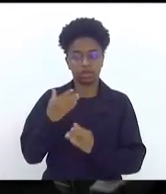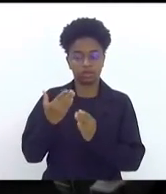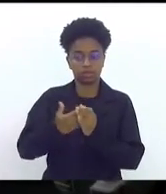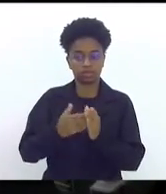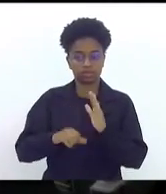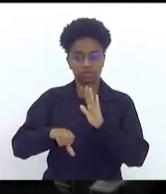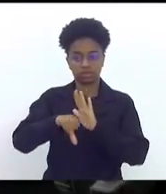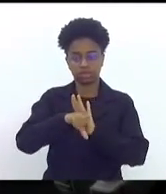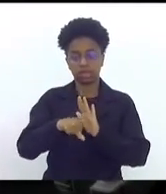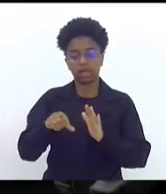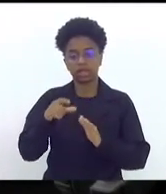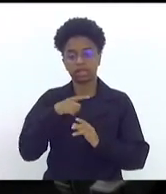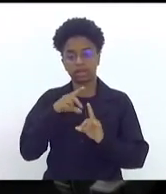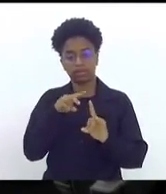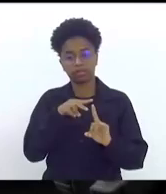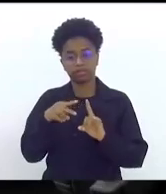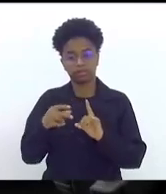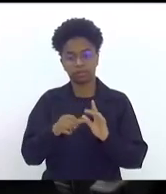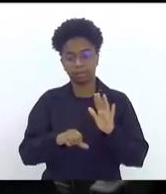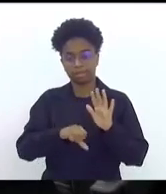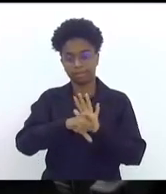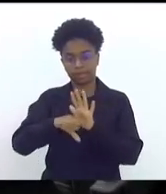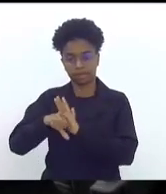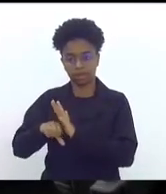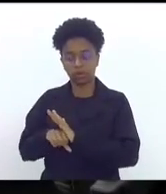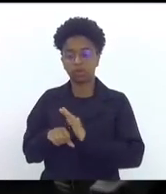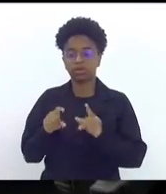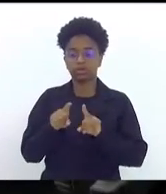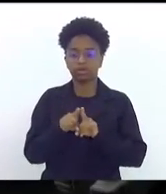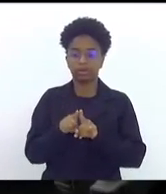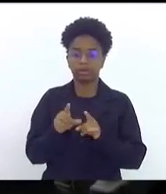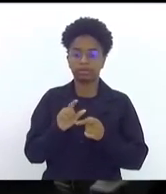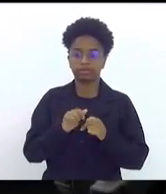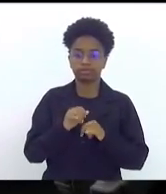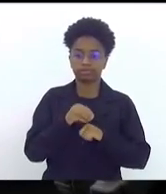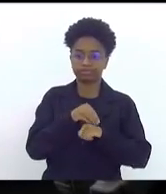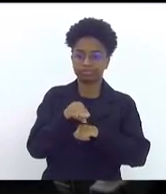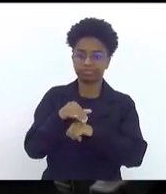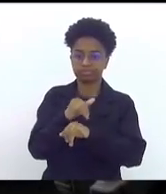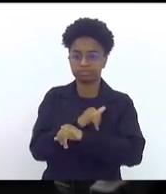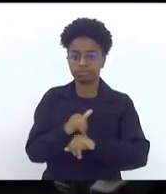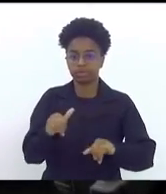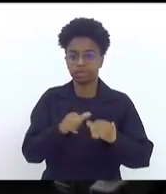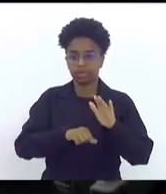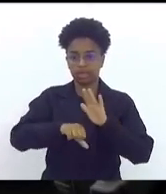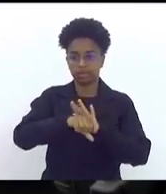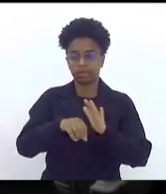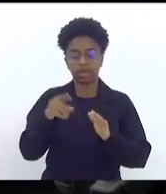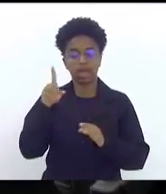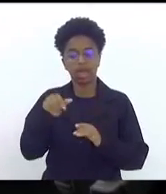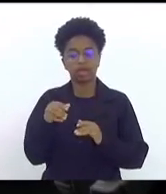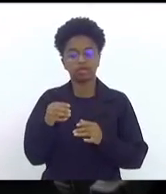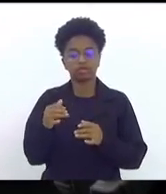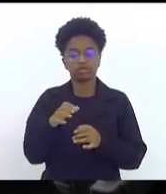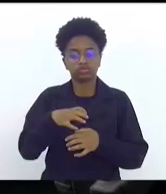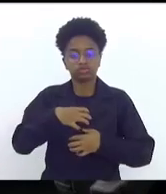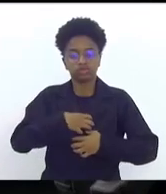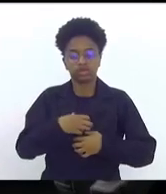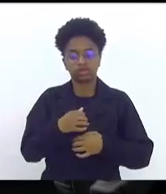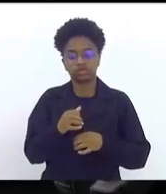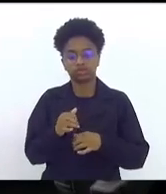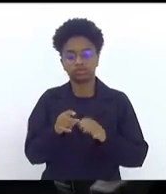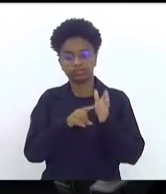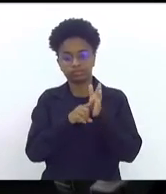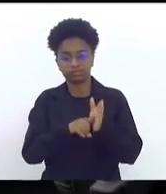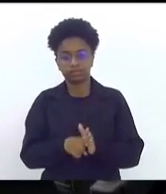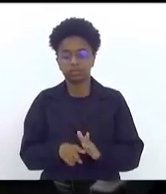arco da persecução penal desde que chega à polícia uma notícia crime, como forma de investigar e atribuir corretamente, isso é